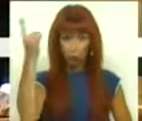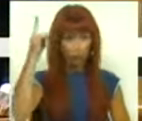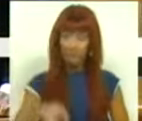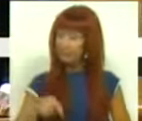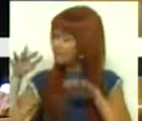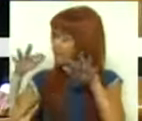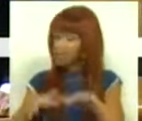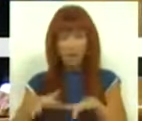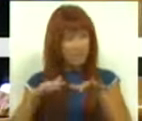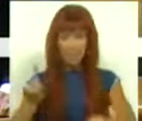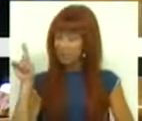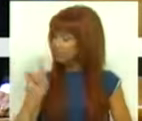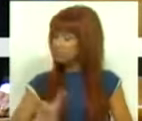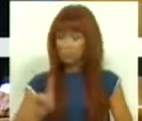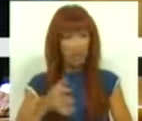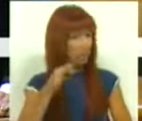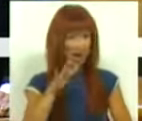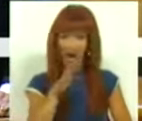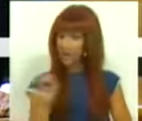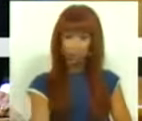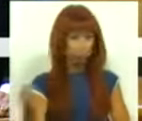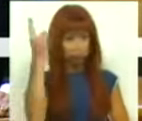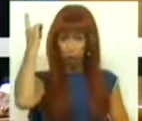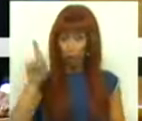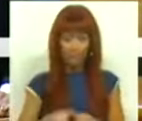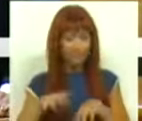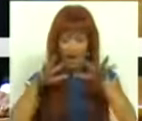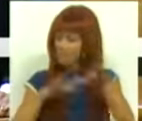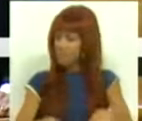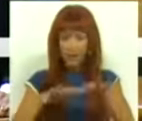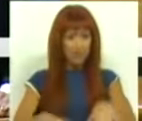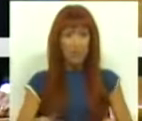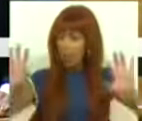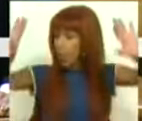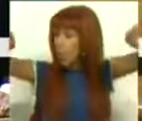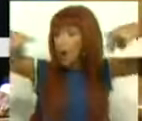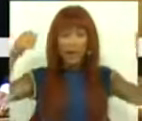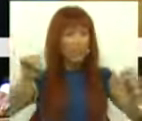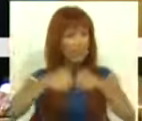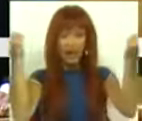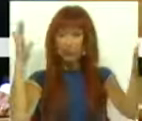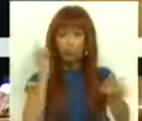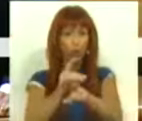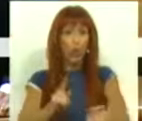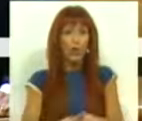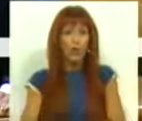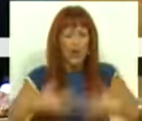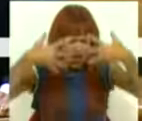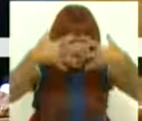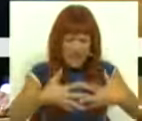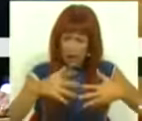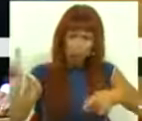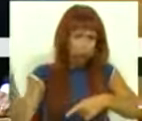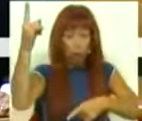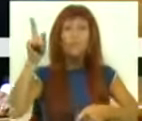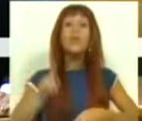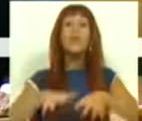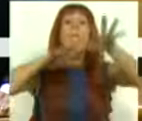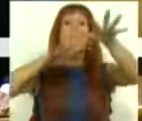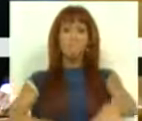Português, aquela não foi uma manifestação do Partido Socialista, não foi uma manifestação de qualquer outro partido, de sindicato.